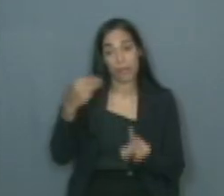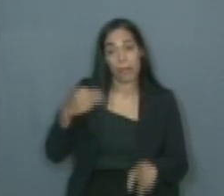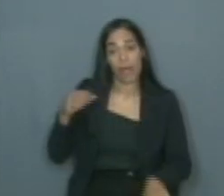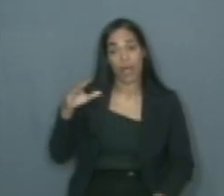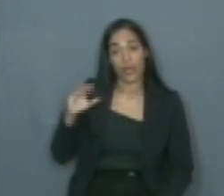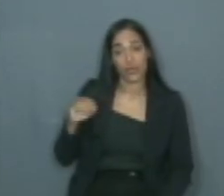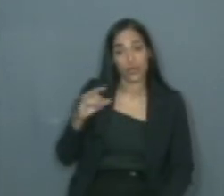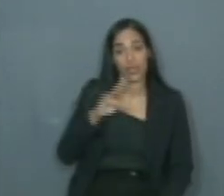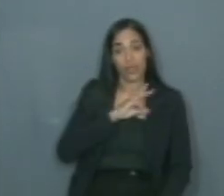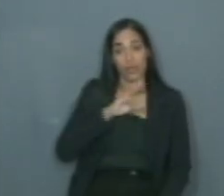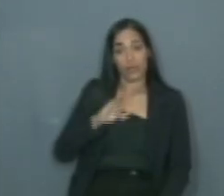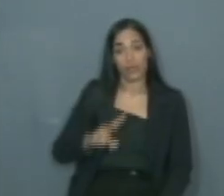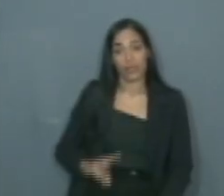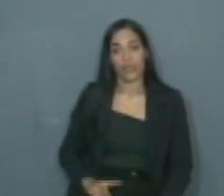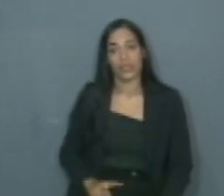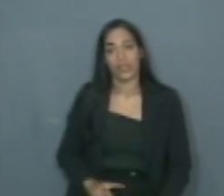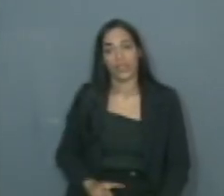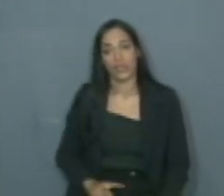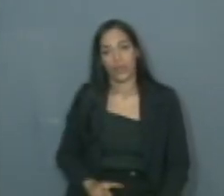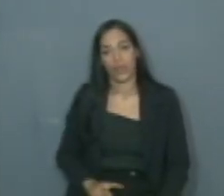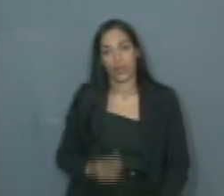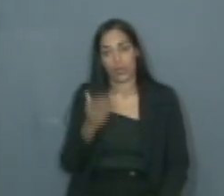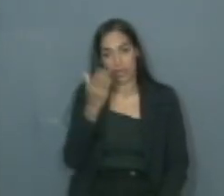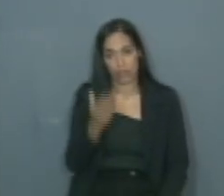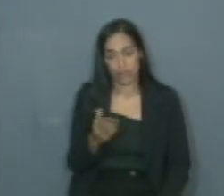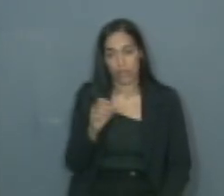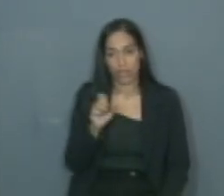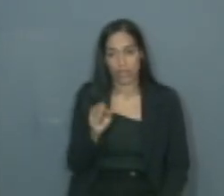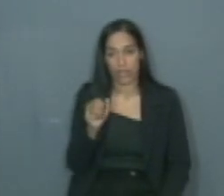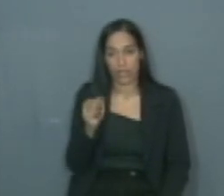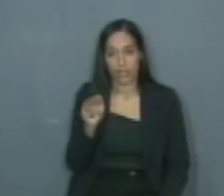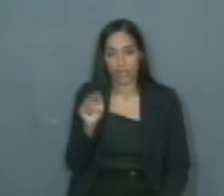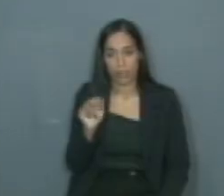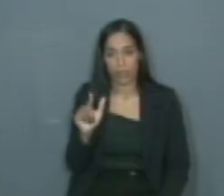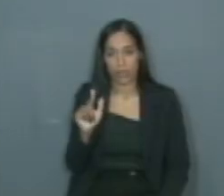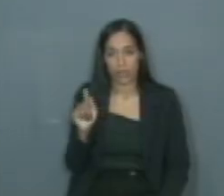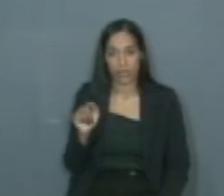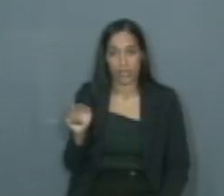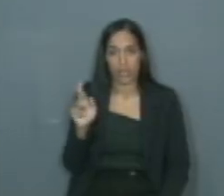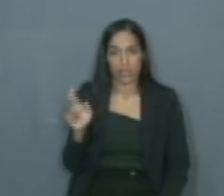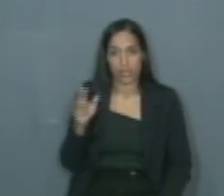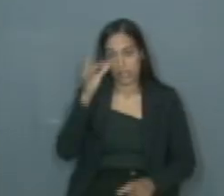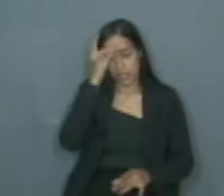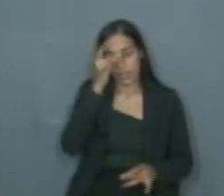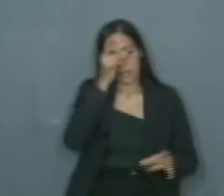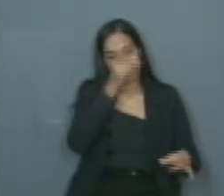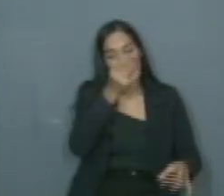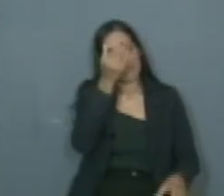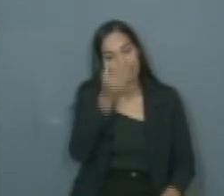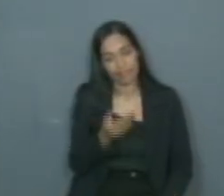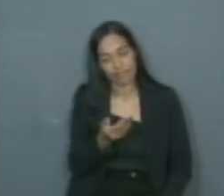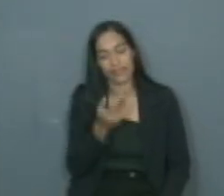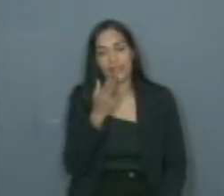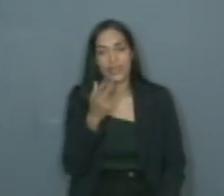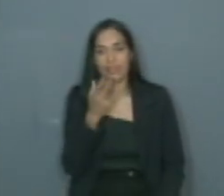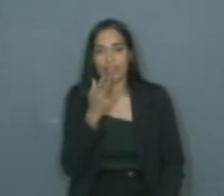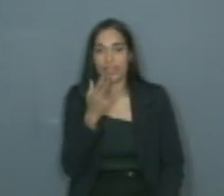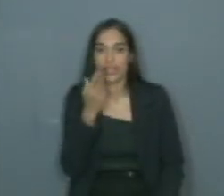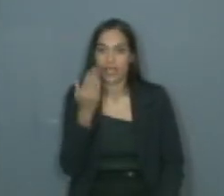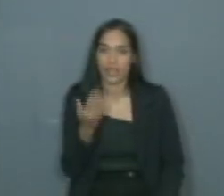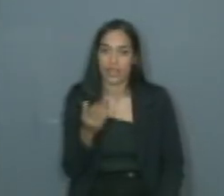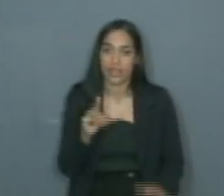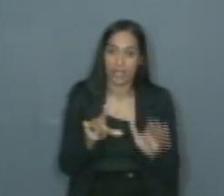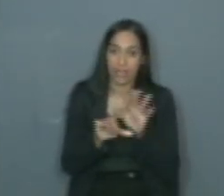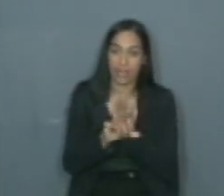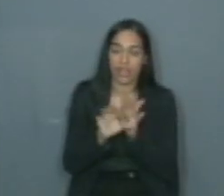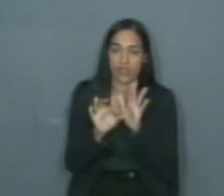do vereador, projeto de lei não, é lei, é do vereador Samuel Salazar. Não é, vereador? Já ouço de imediato Vossa Excelência numa parte para falar da lei